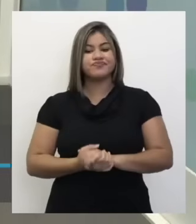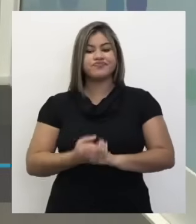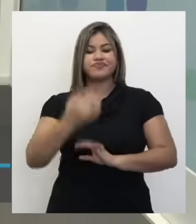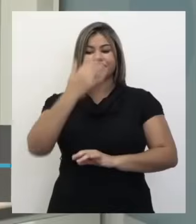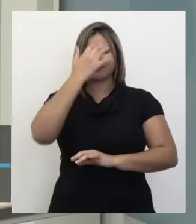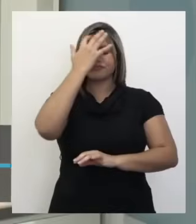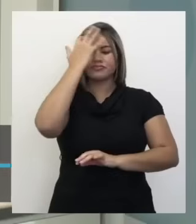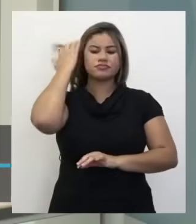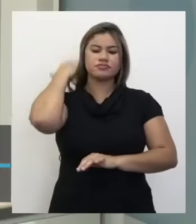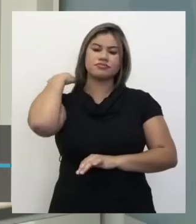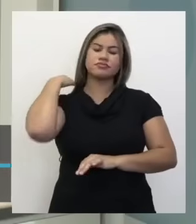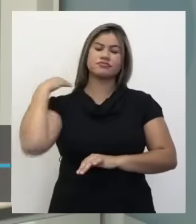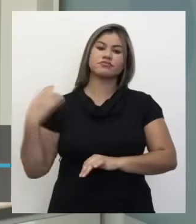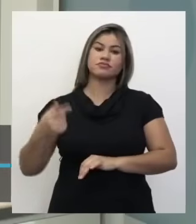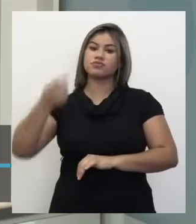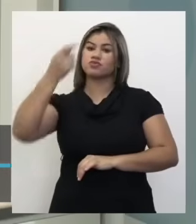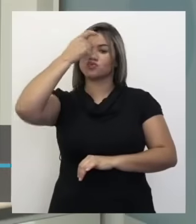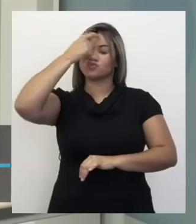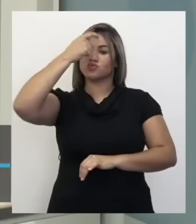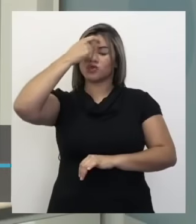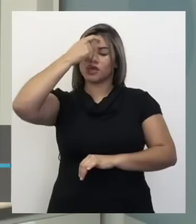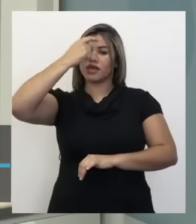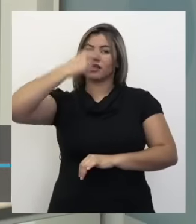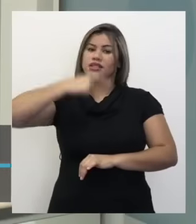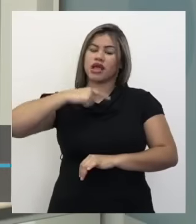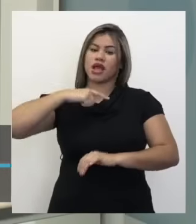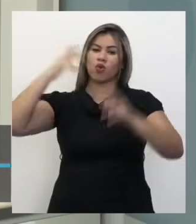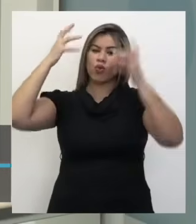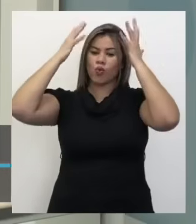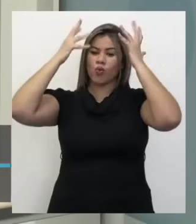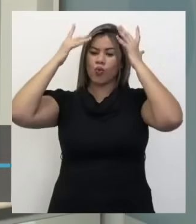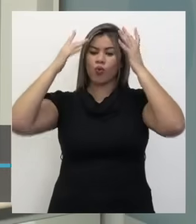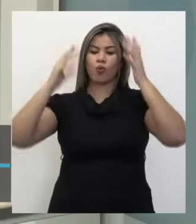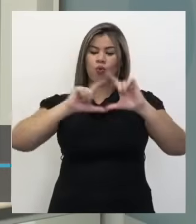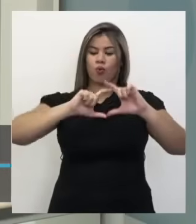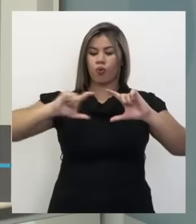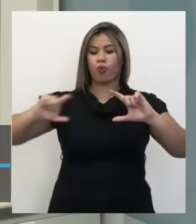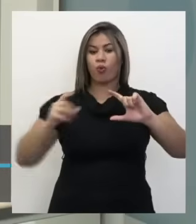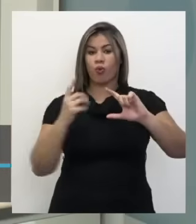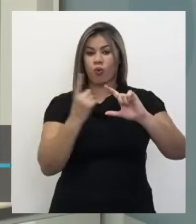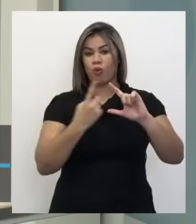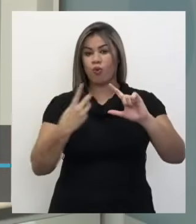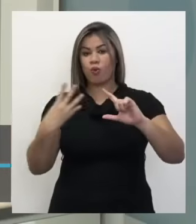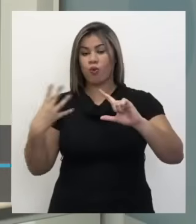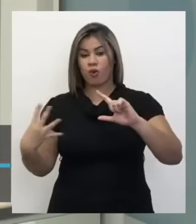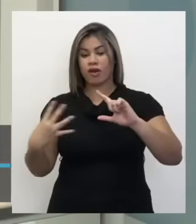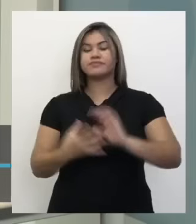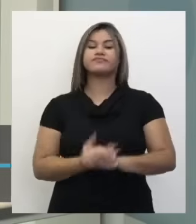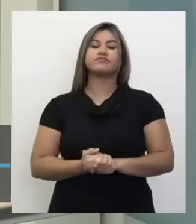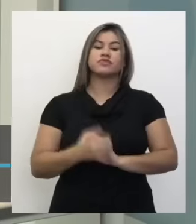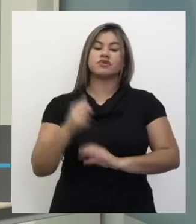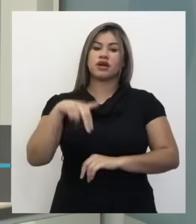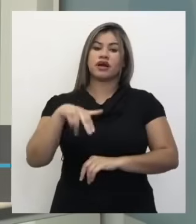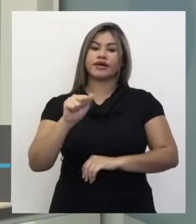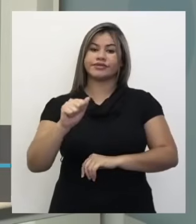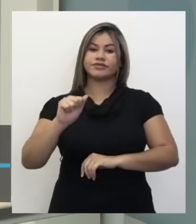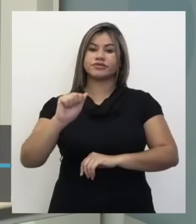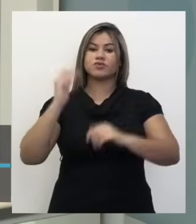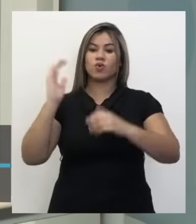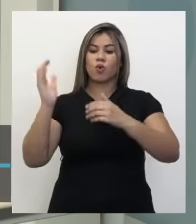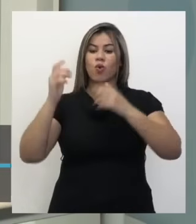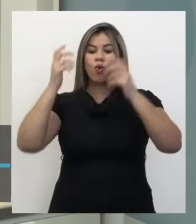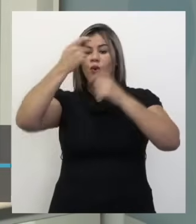Na consciência, Yasmin, na consciência pegando o cérebro, os 4 quadrinhos. Ana Júlia, quando coloca o pano em cima da cabeça